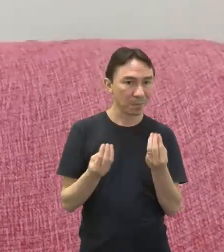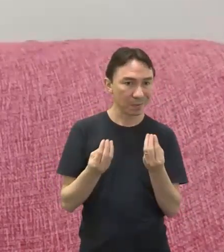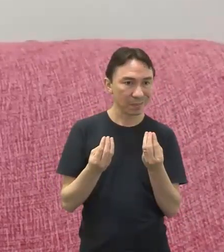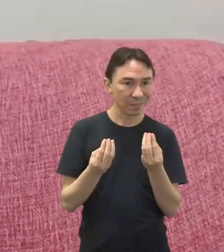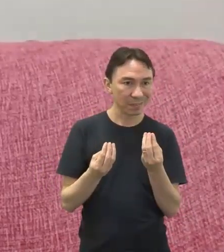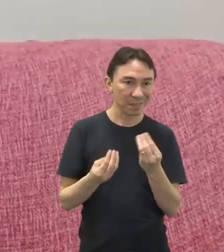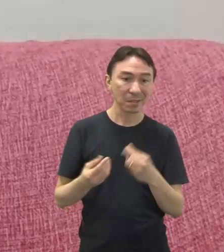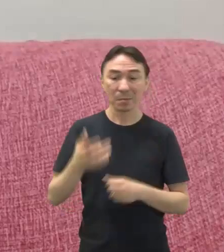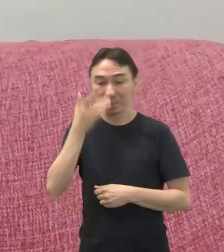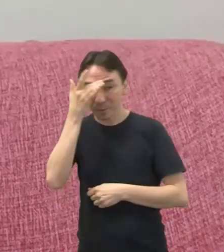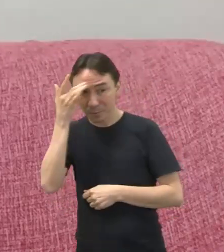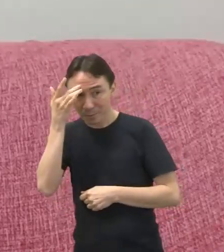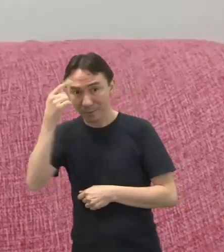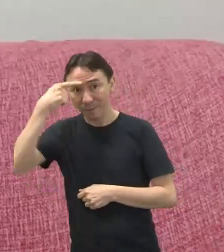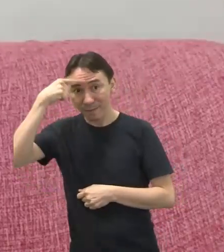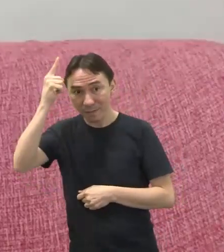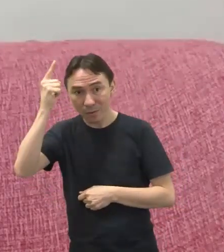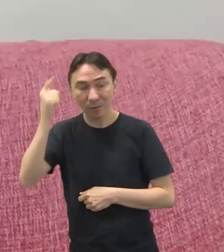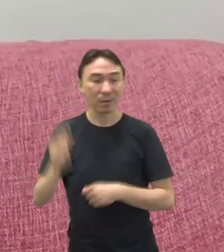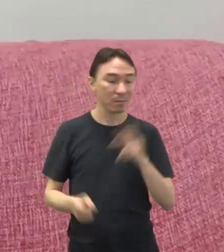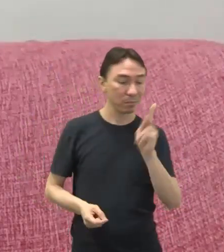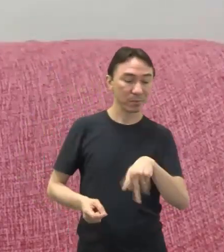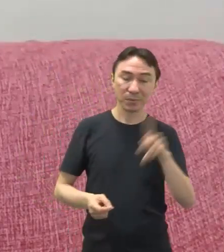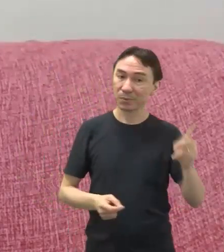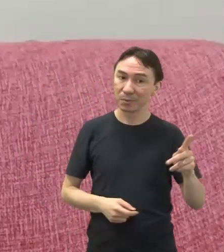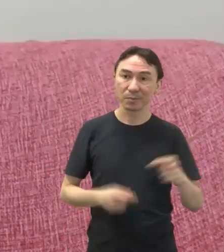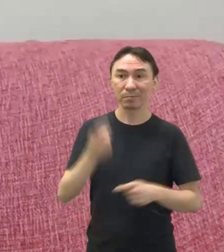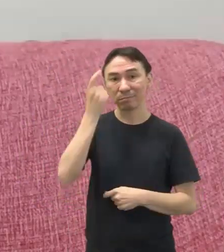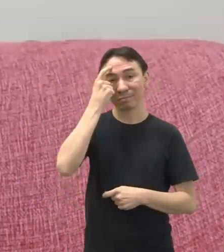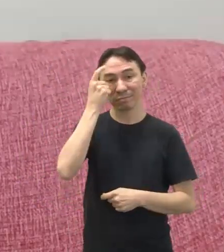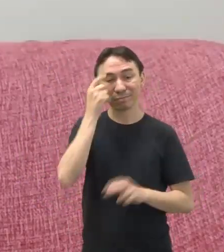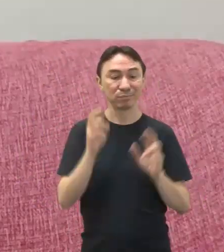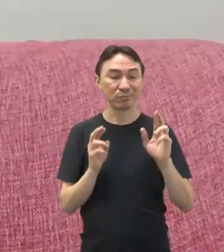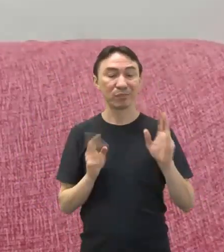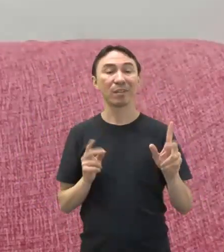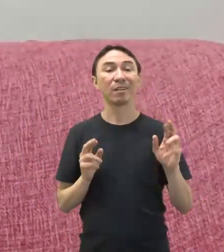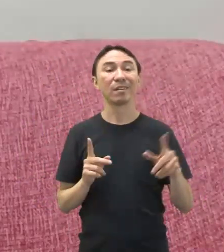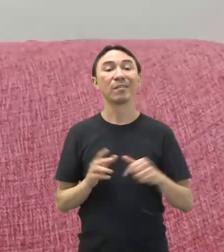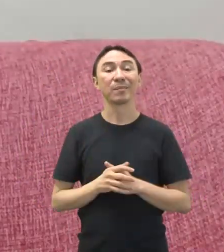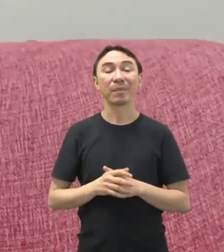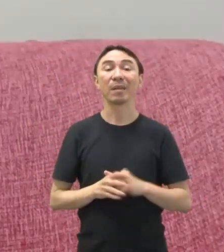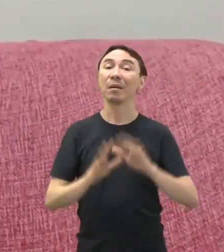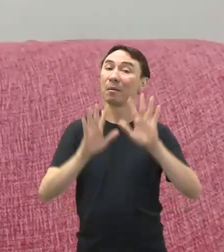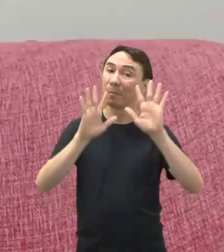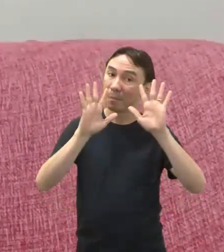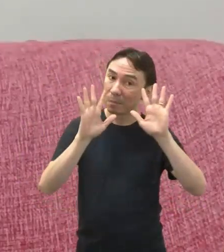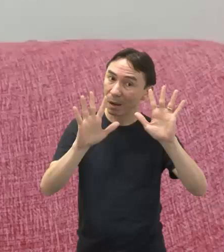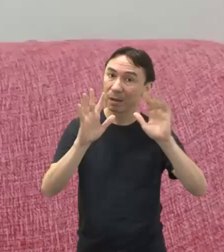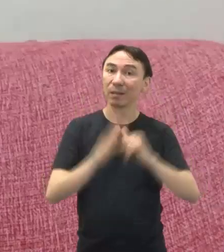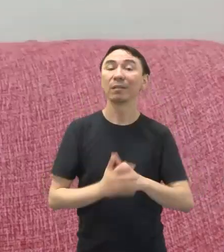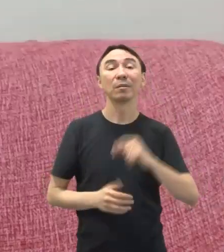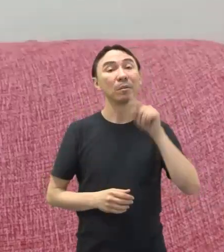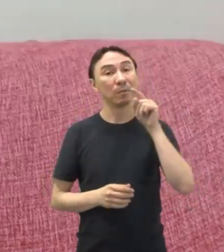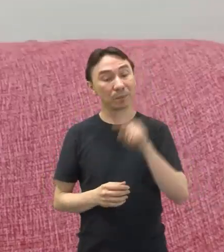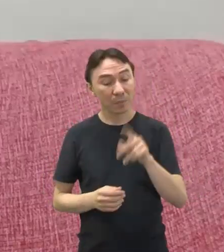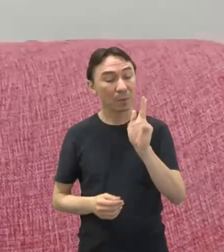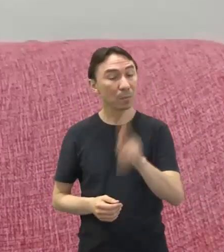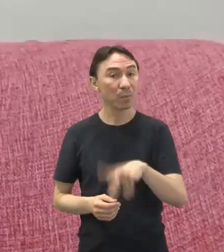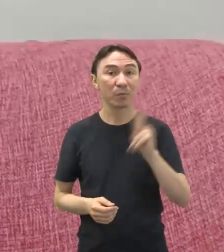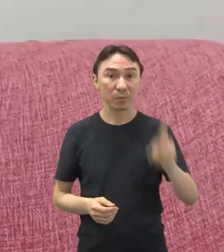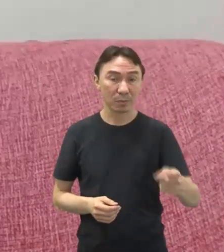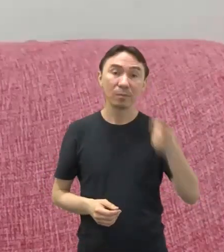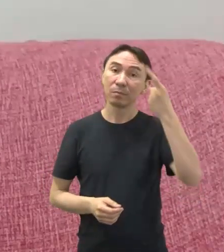não significa que esse ambiente não pode ser usado para aquela aula desde que o professor pense nessa